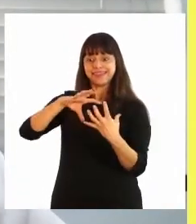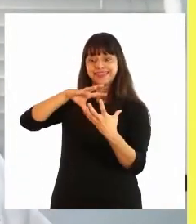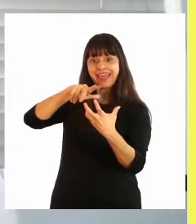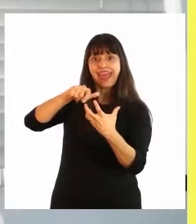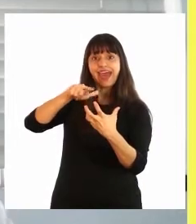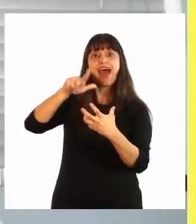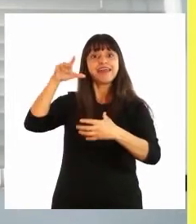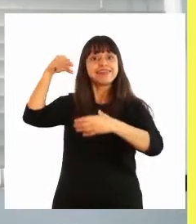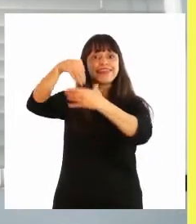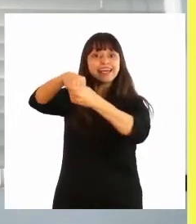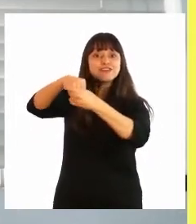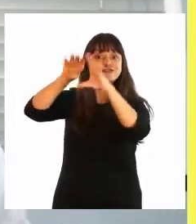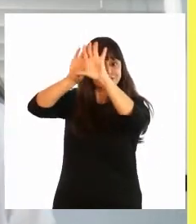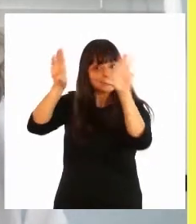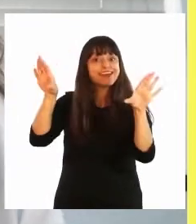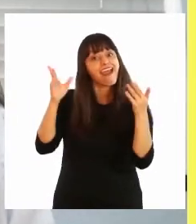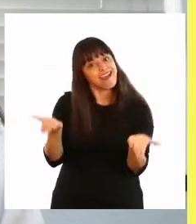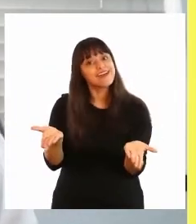também.